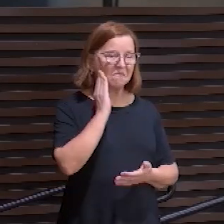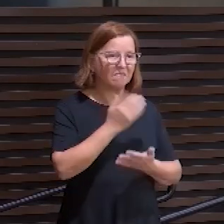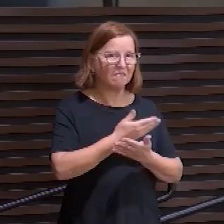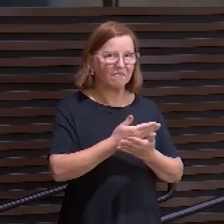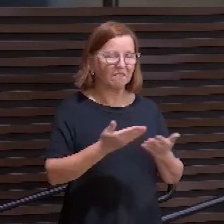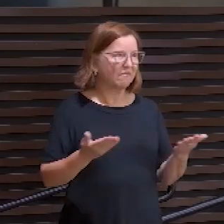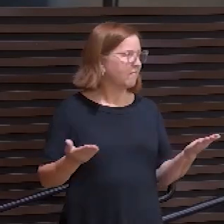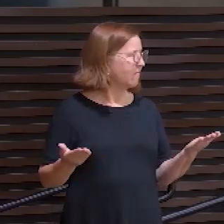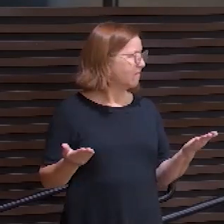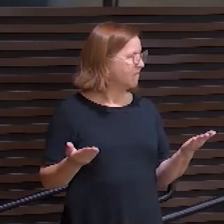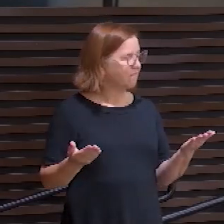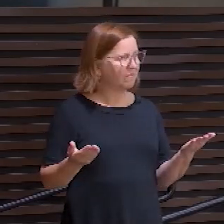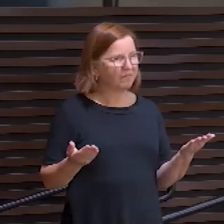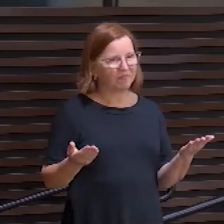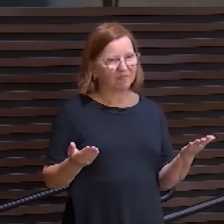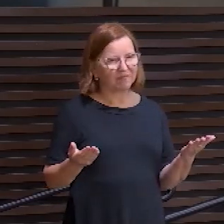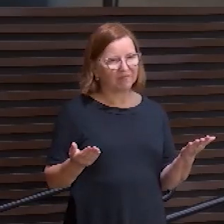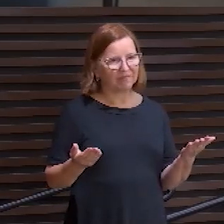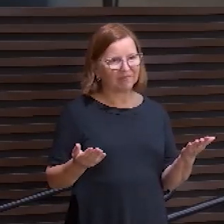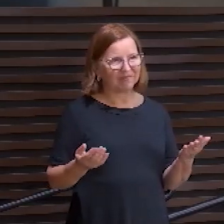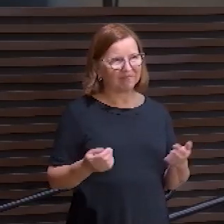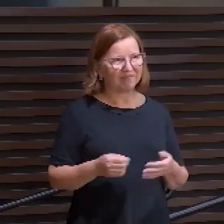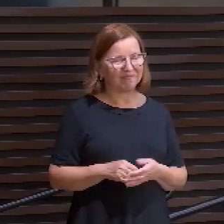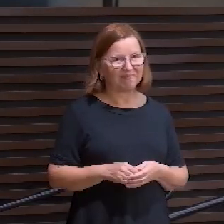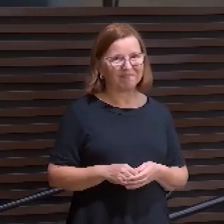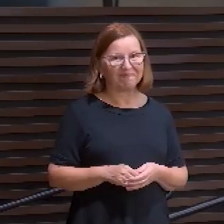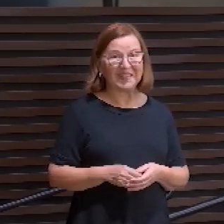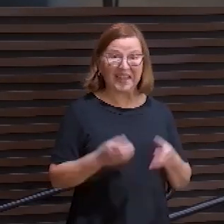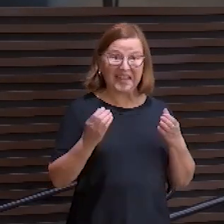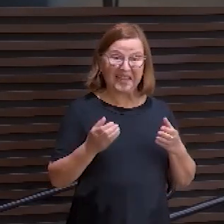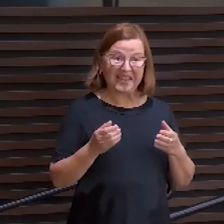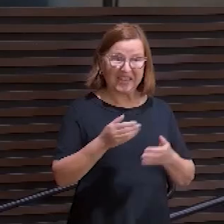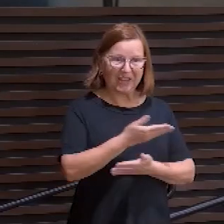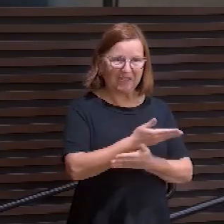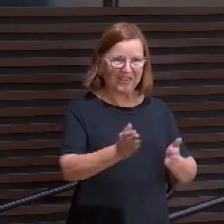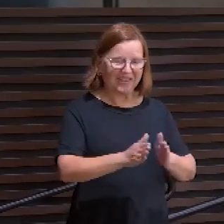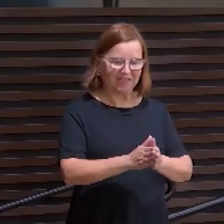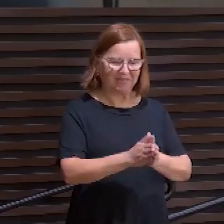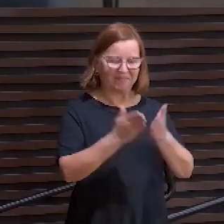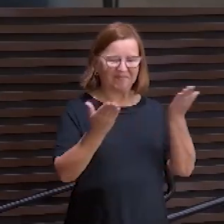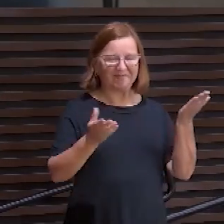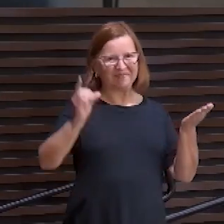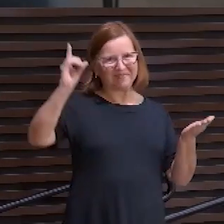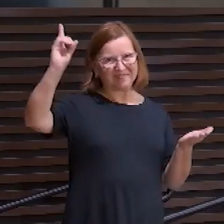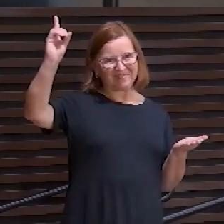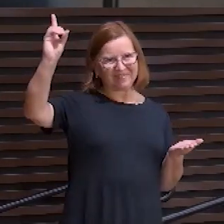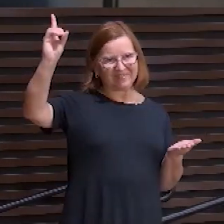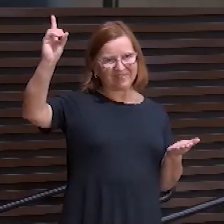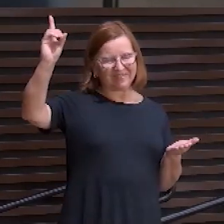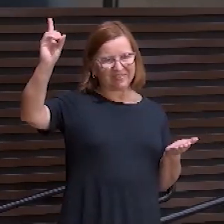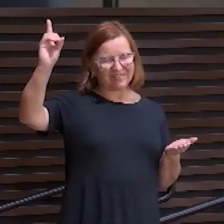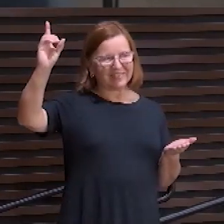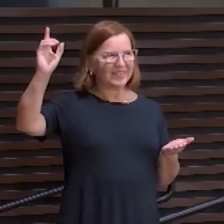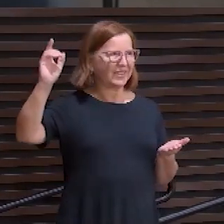queria que você abrisse a sua Bíblia aí. Vamos ver.